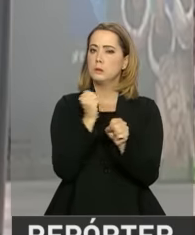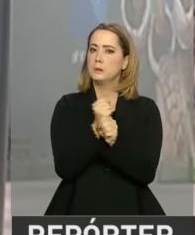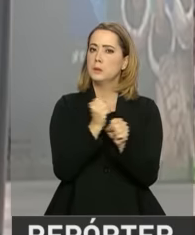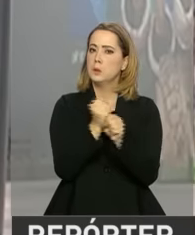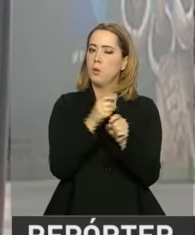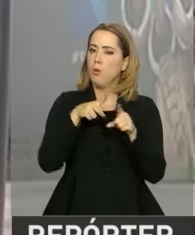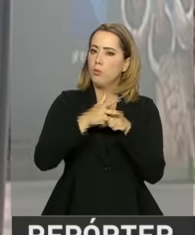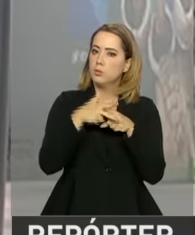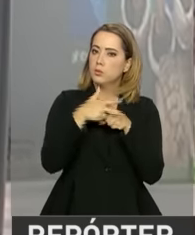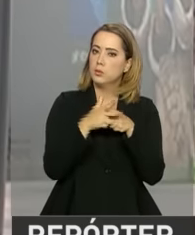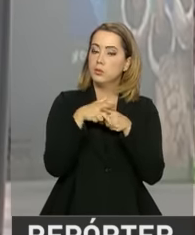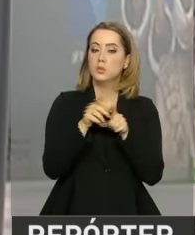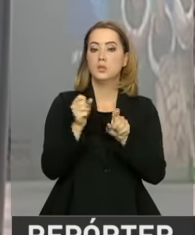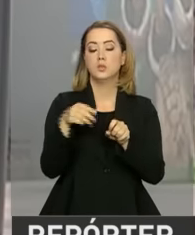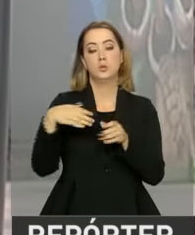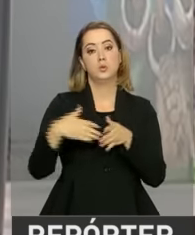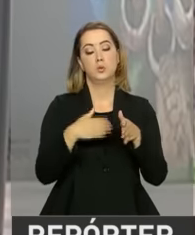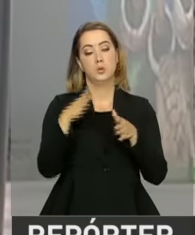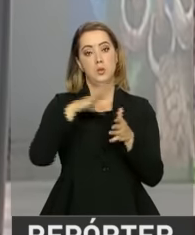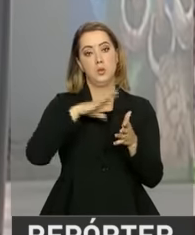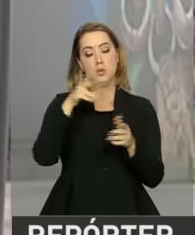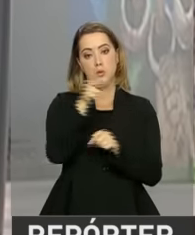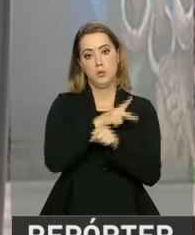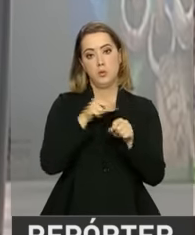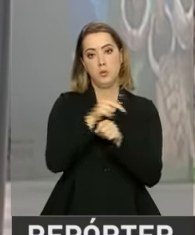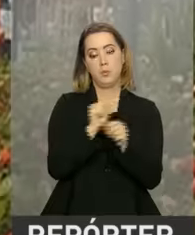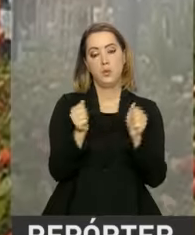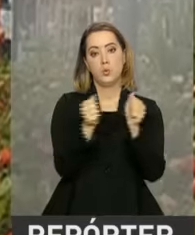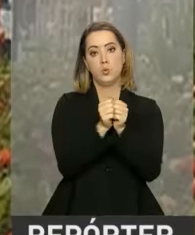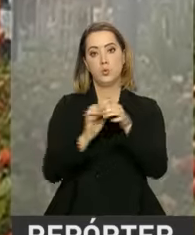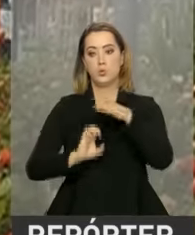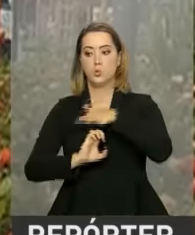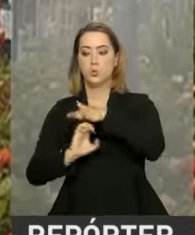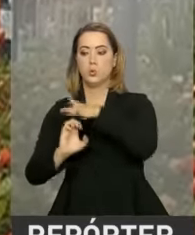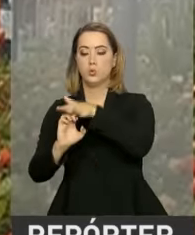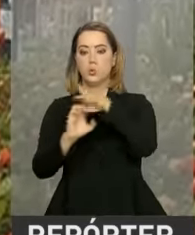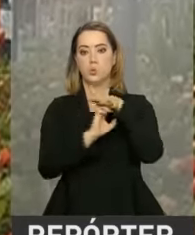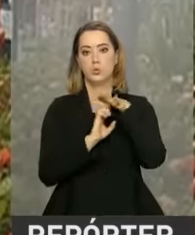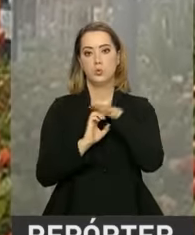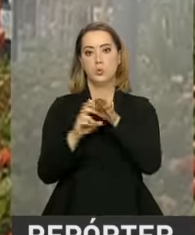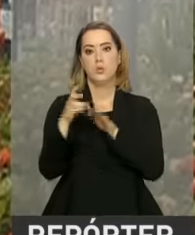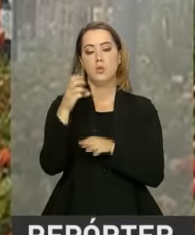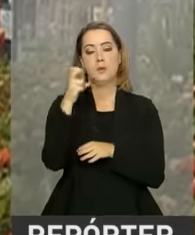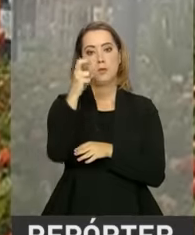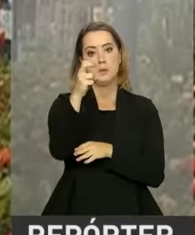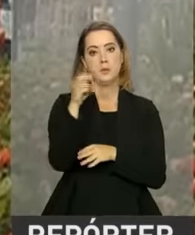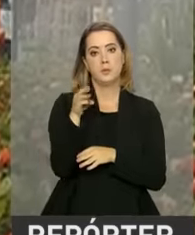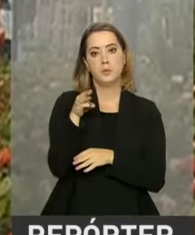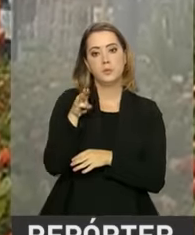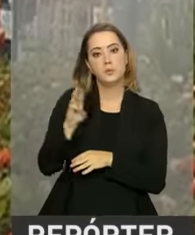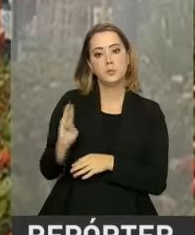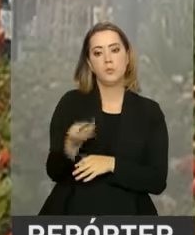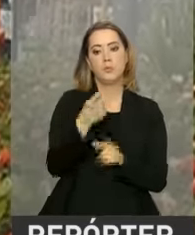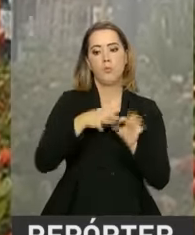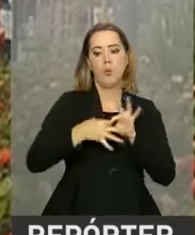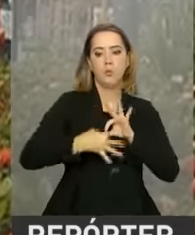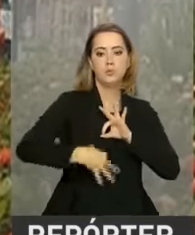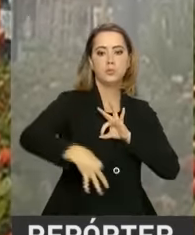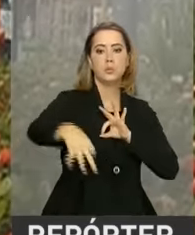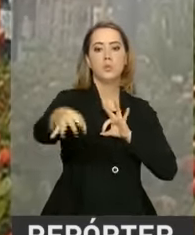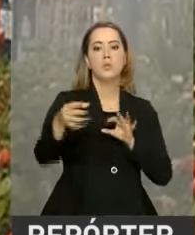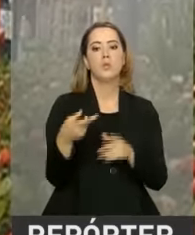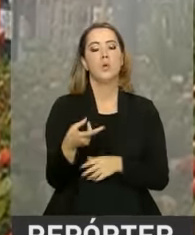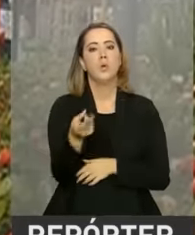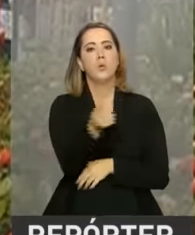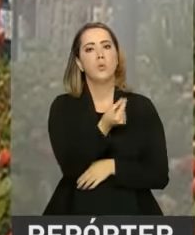em andamento no país, que conta com a parceria público-privada. São 5 milhões de metros quadrados. Os recursos